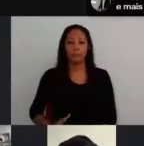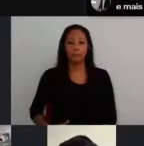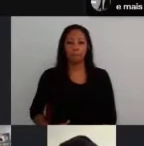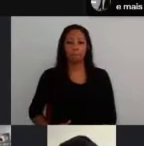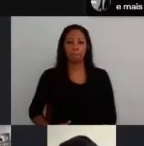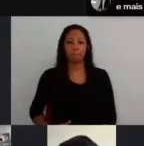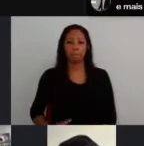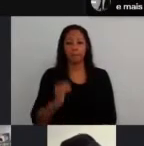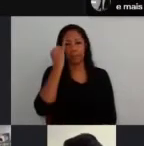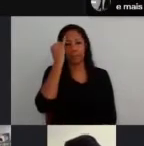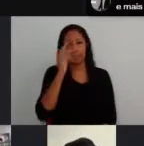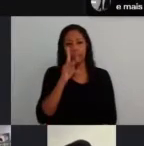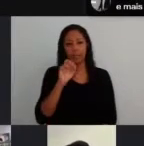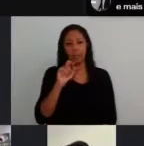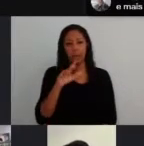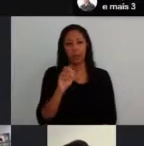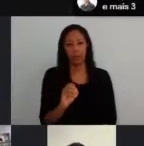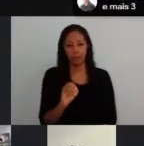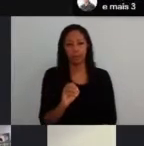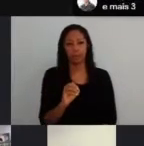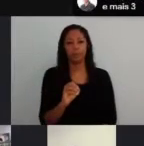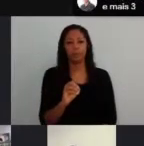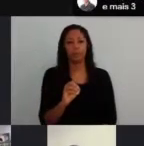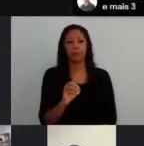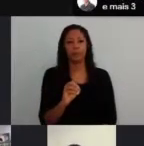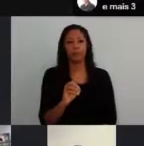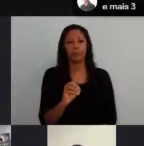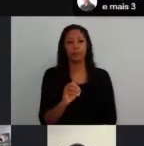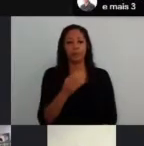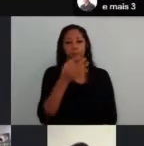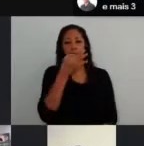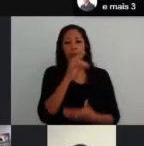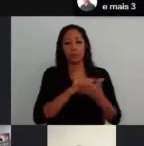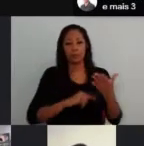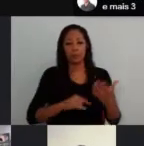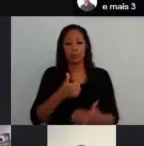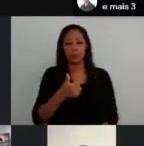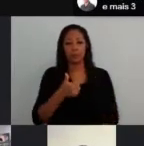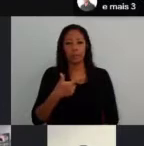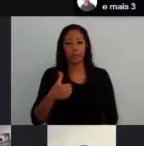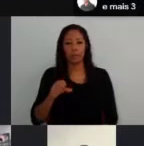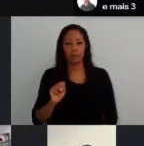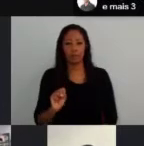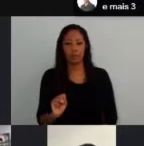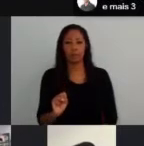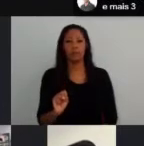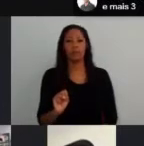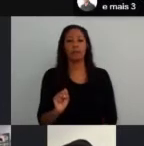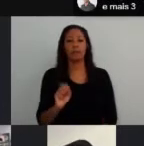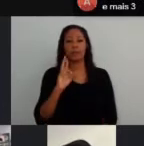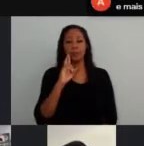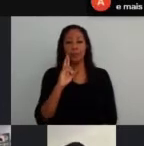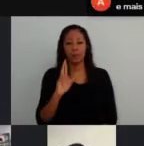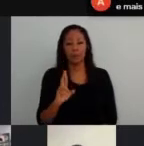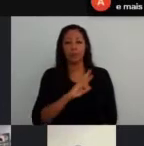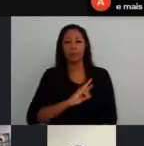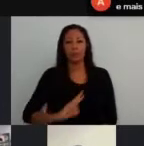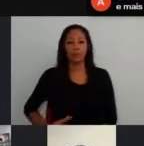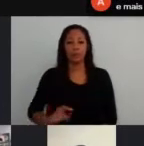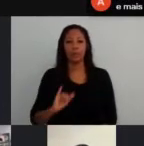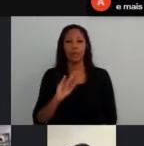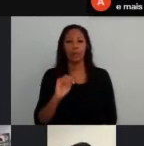vereador Ítalo Siqueira. Parecer ao projeto de lei número 128/2017, Poder Legislativo Municipal, vereador Ítalo Siqueira.